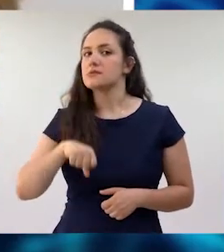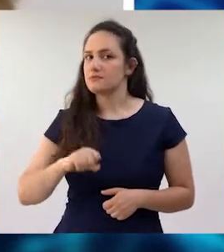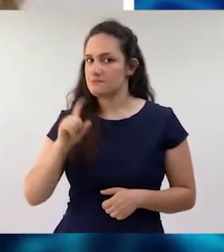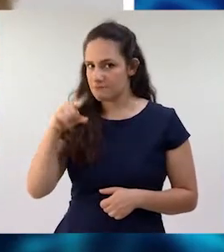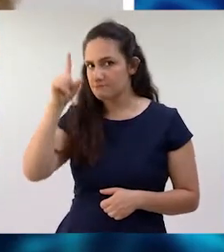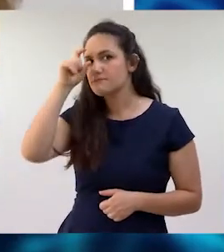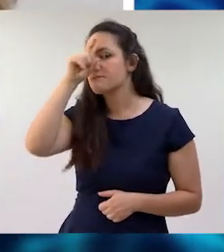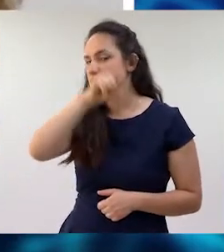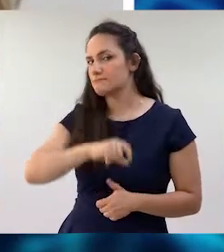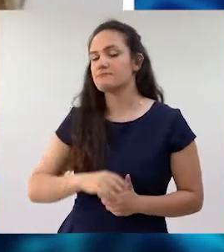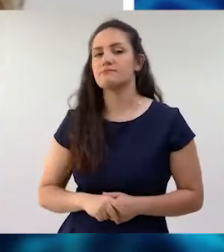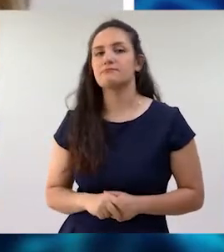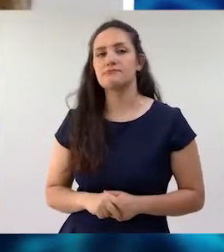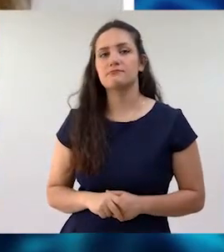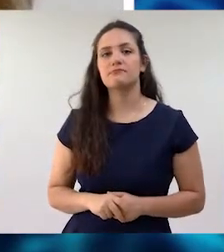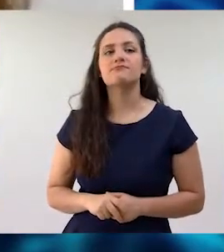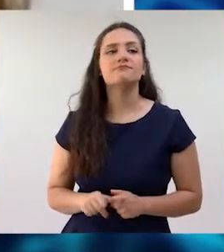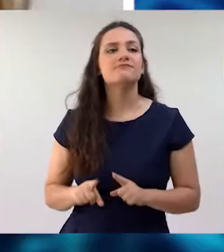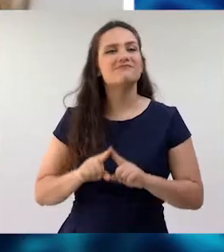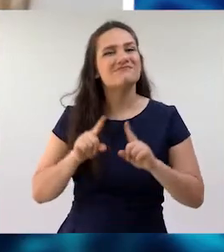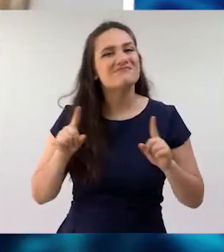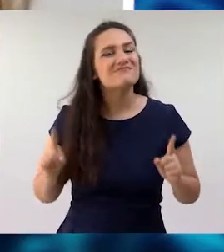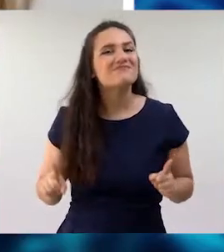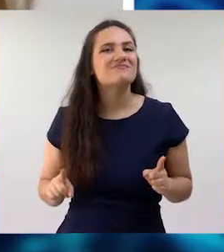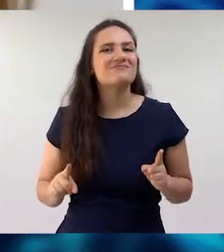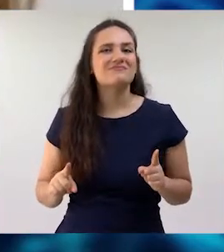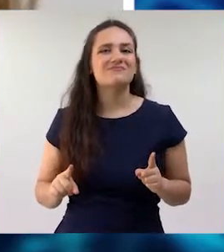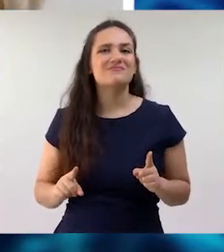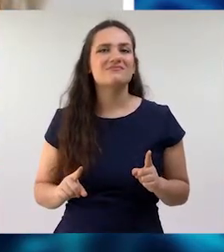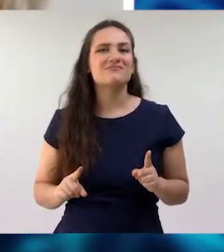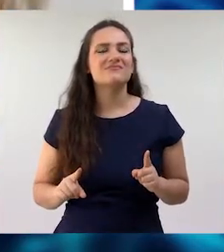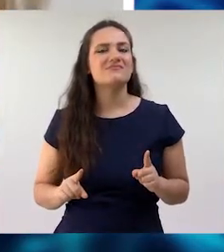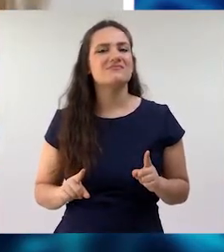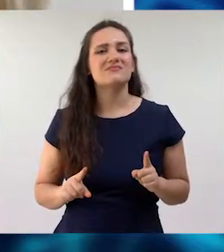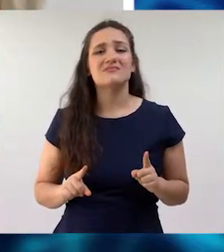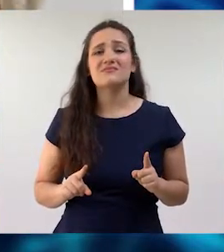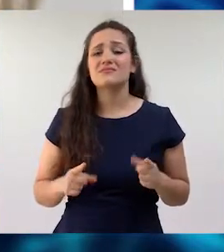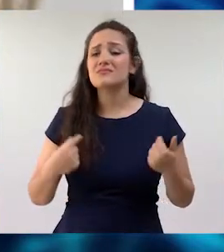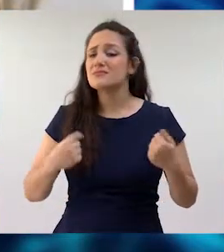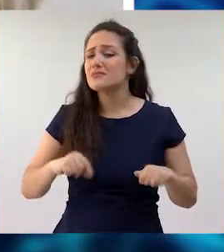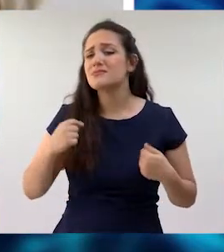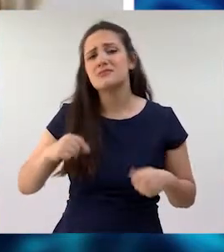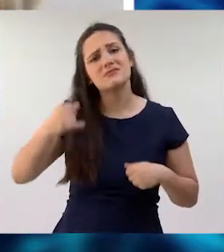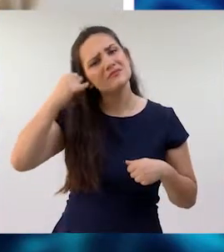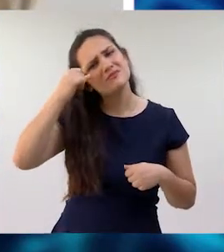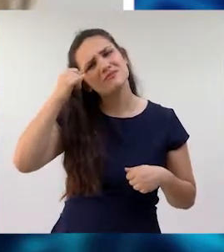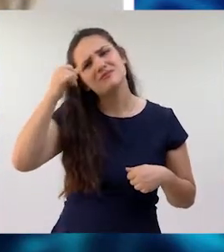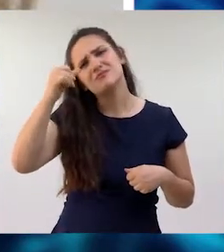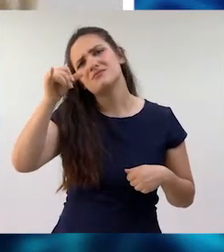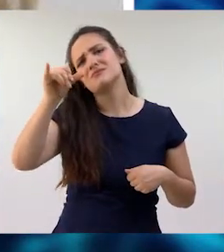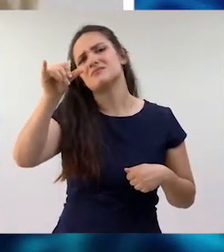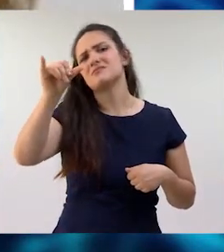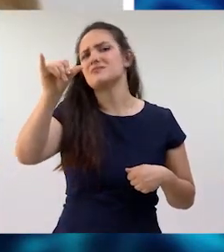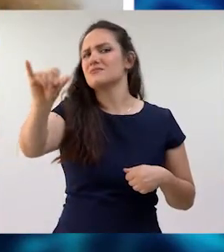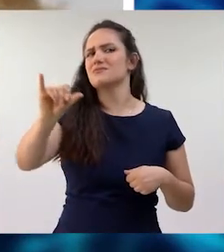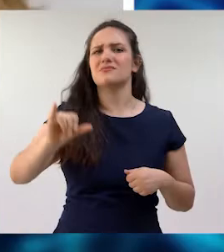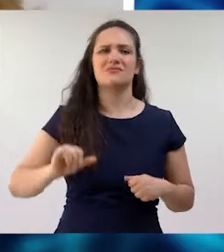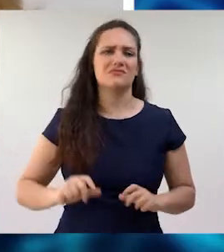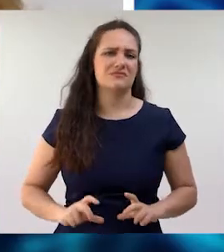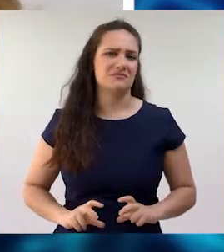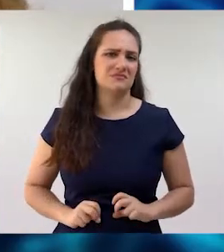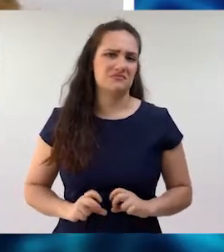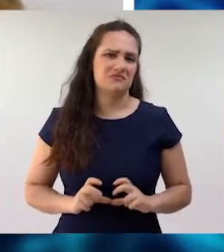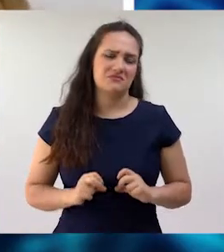desconfortável? É desconfortável, mas é um desconforto mínimo perto da prevenção que